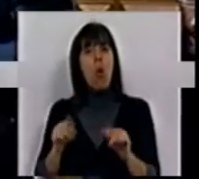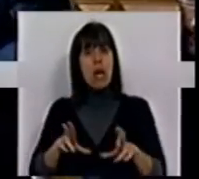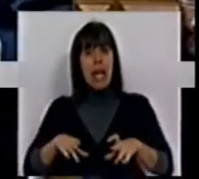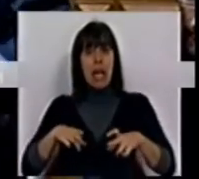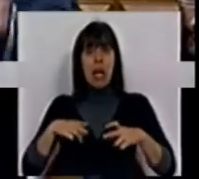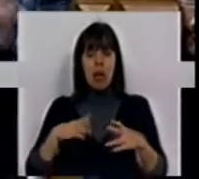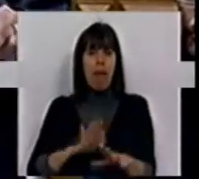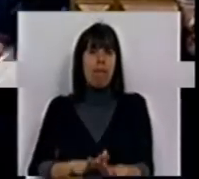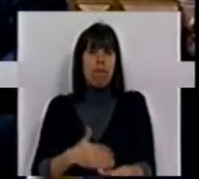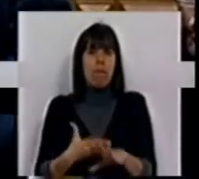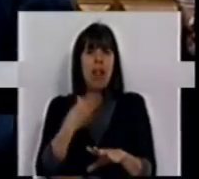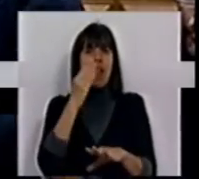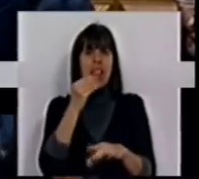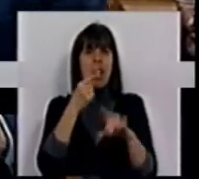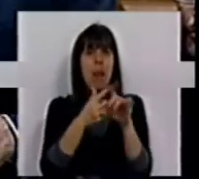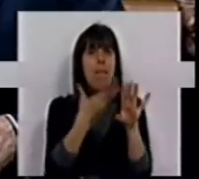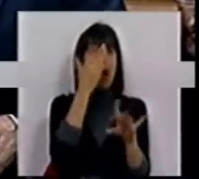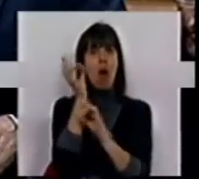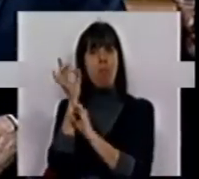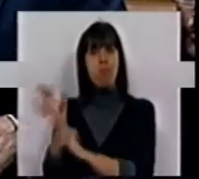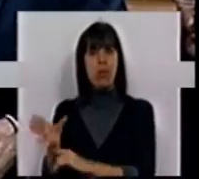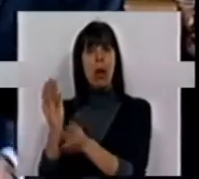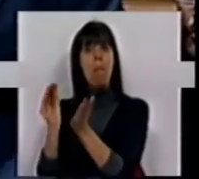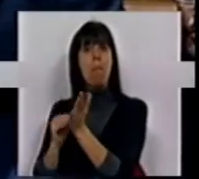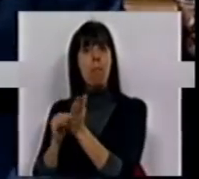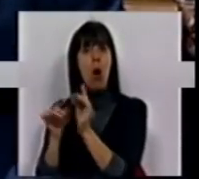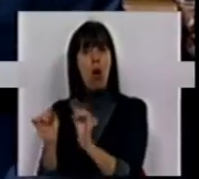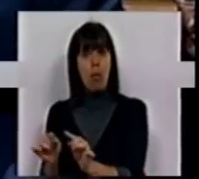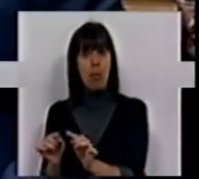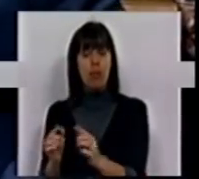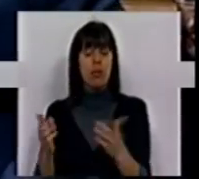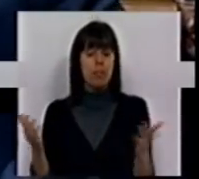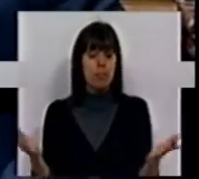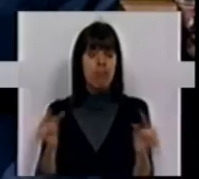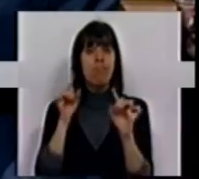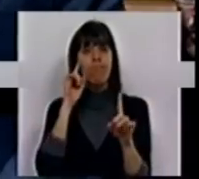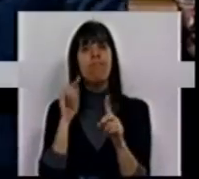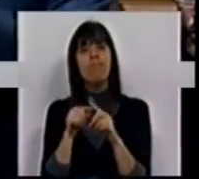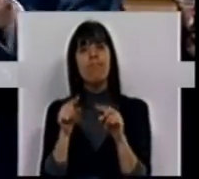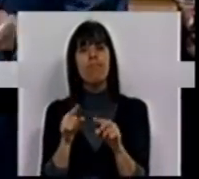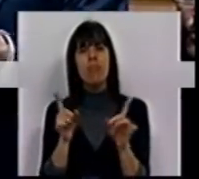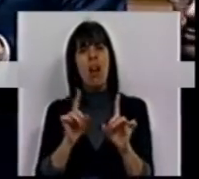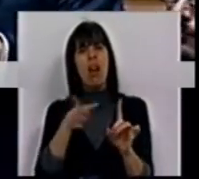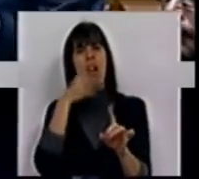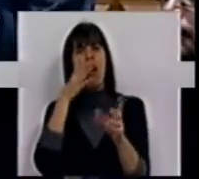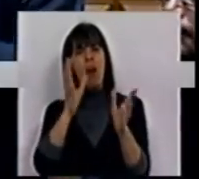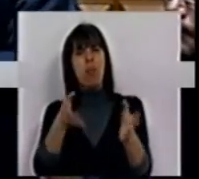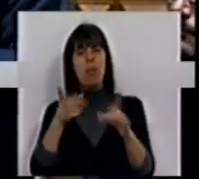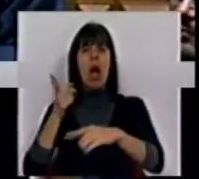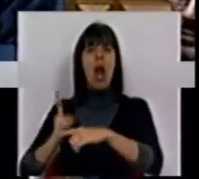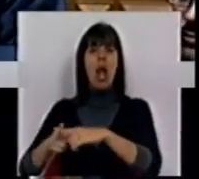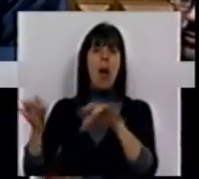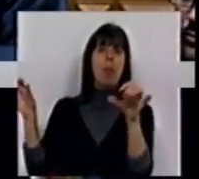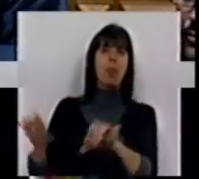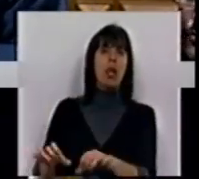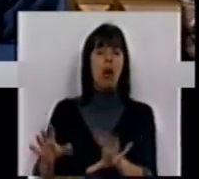os mais ricos ganham 10 vezes mais que os mais pobres. Exatamente. Portanto, e nesse sentido, não venha com o argumento que na Grécia